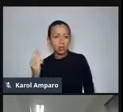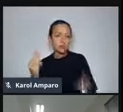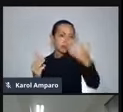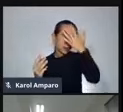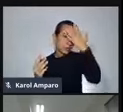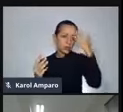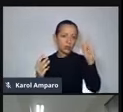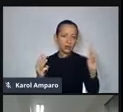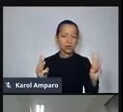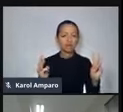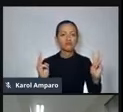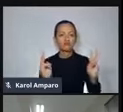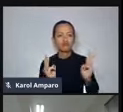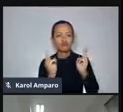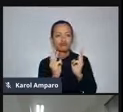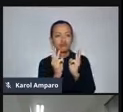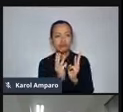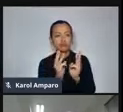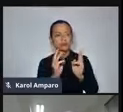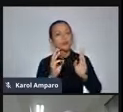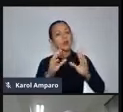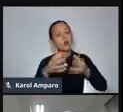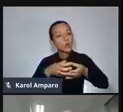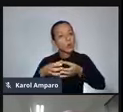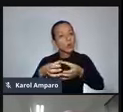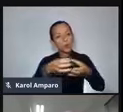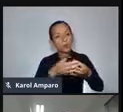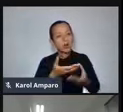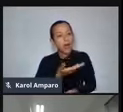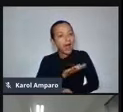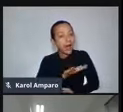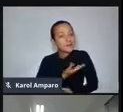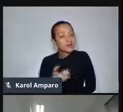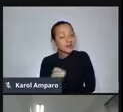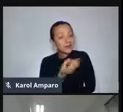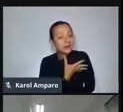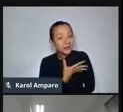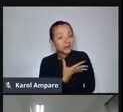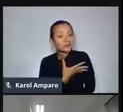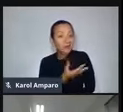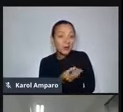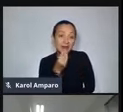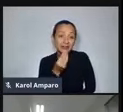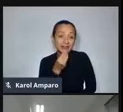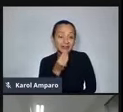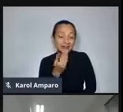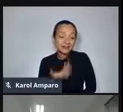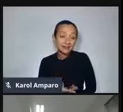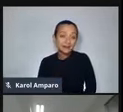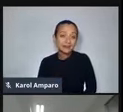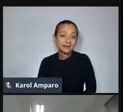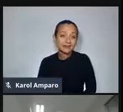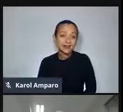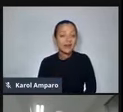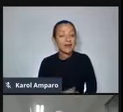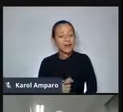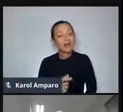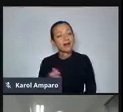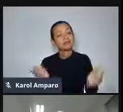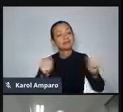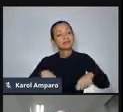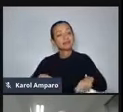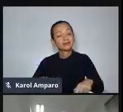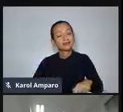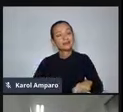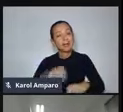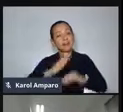opa, vai ser uma oportunidade de vocês fazerem novos amigos. E isso é uma coisa mágica que a gente tem dentro da capoeira.